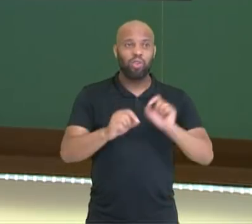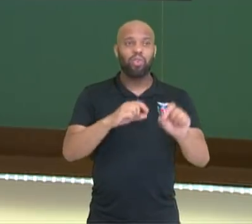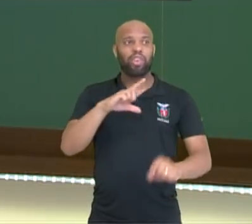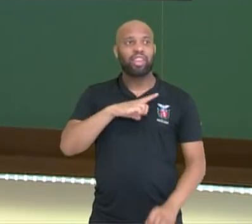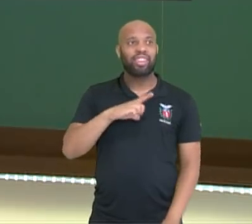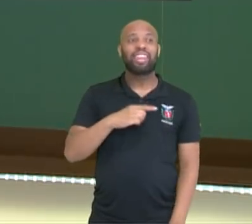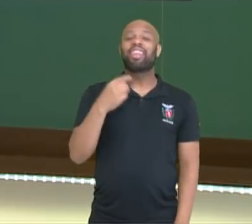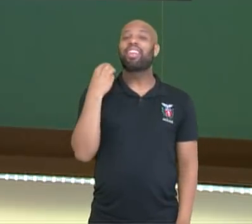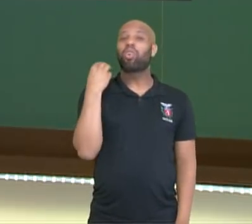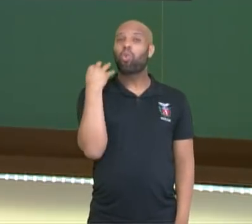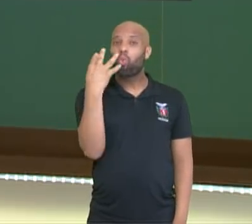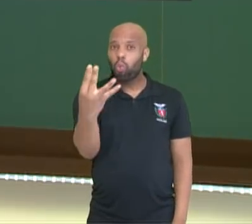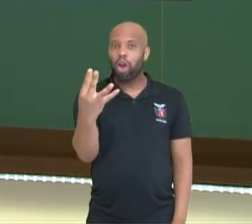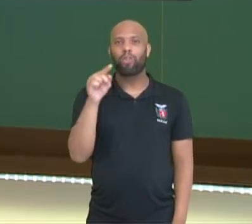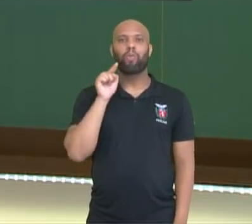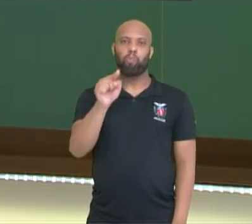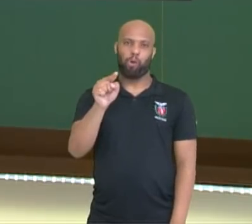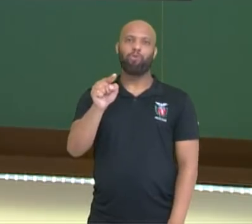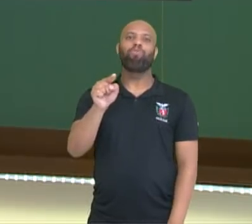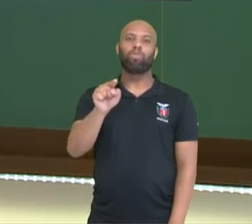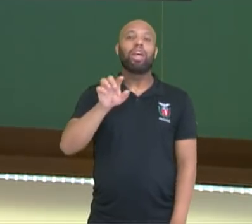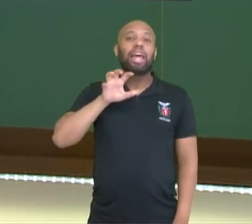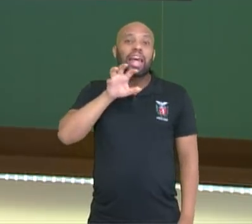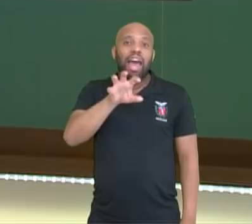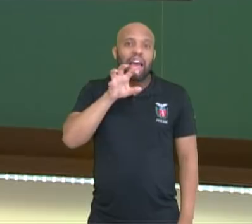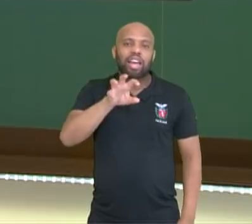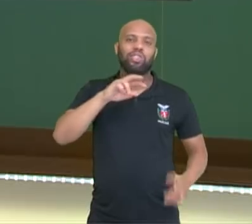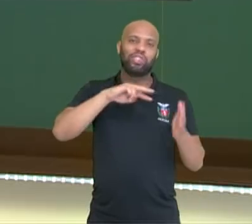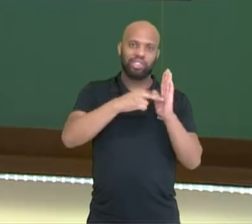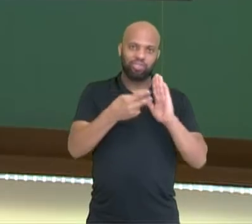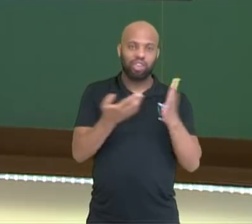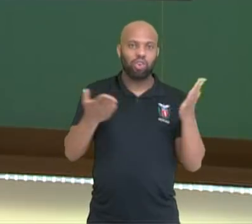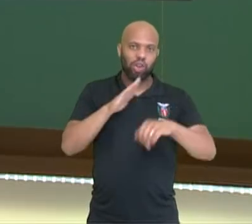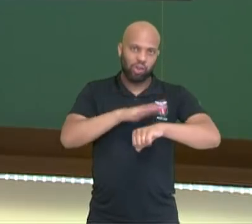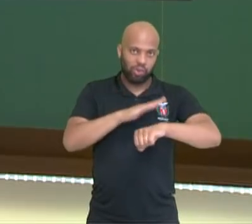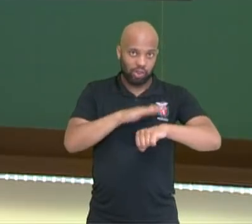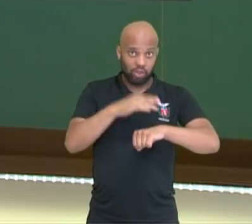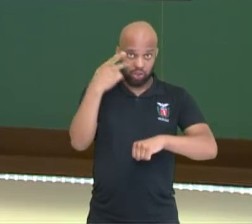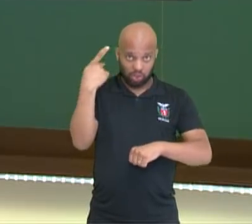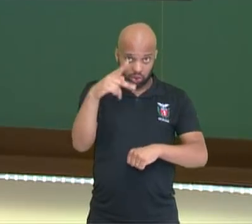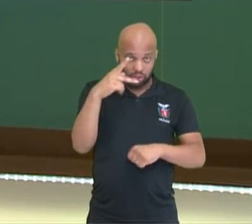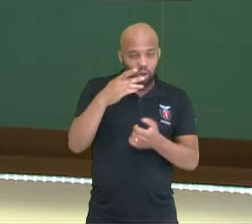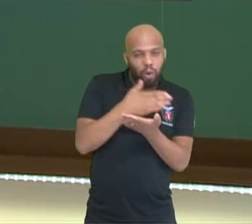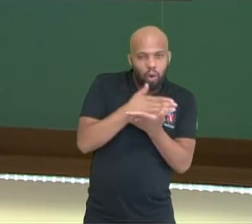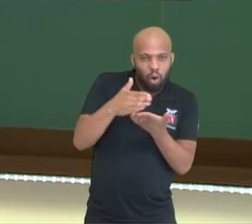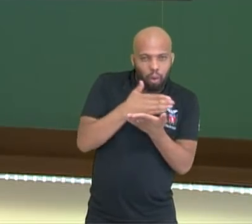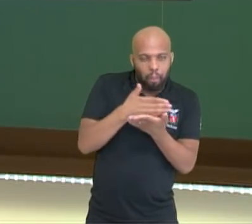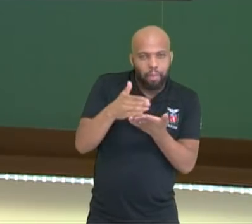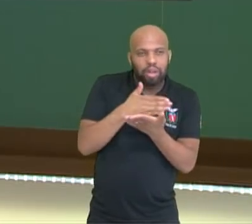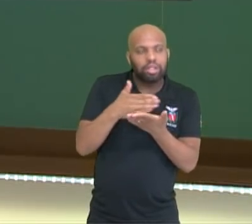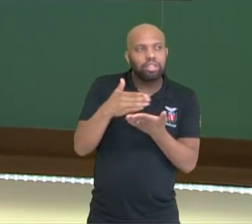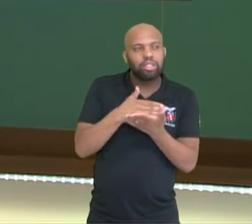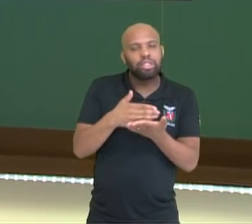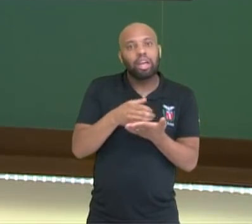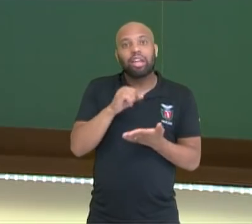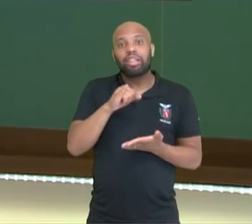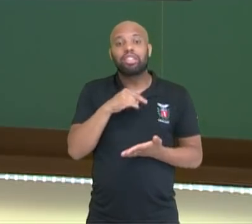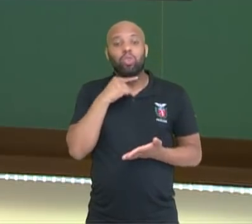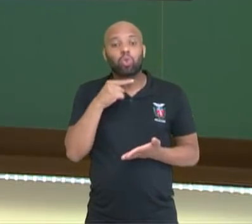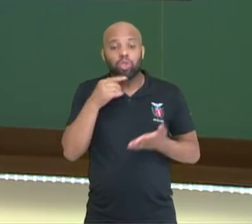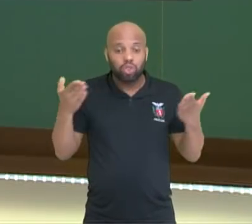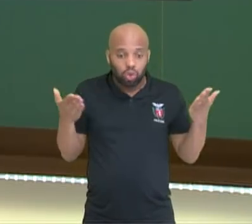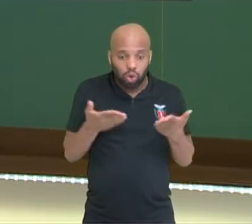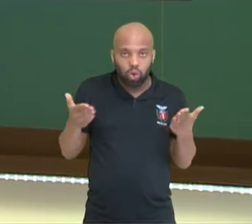2, 3, 4 pontos. É disso que nós estamos falando. Eu vou dar um tempinho para você, um pouquinho maior. Talvez você não consiga terminar